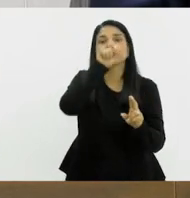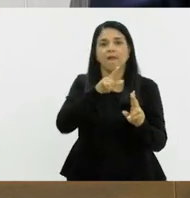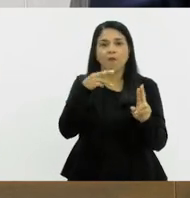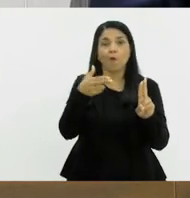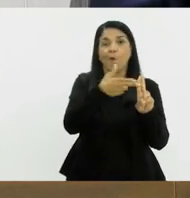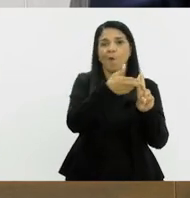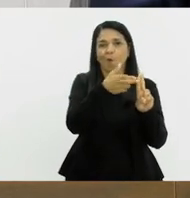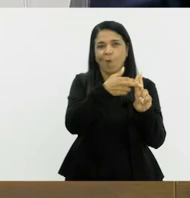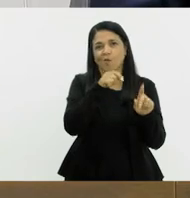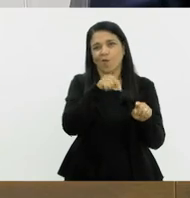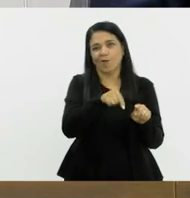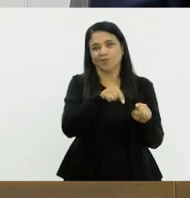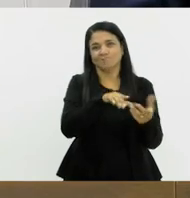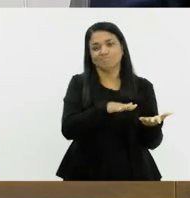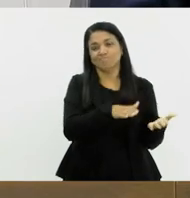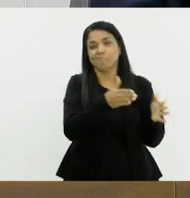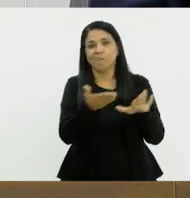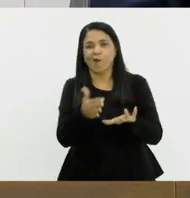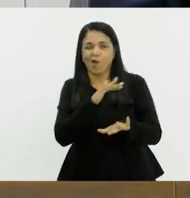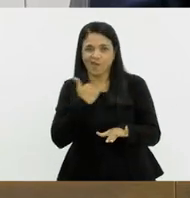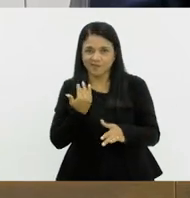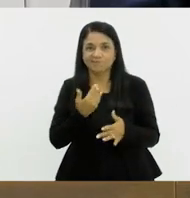de tuberculose, né?